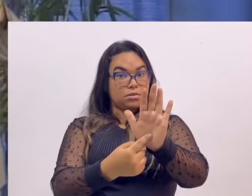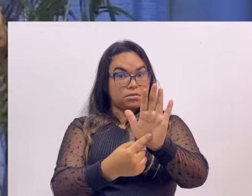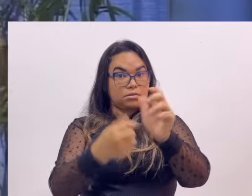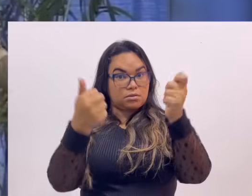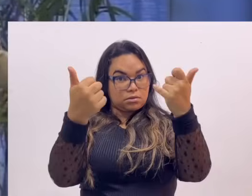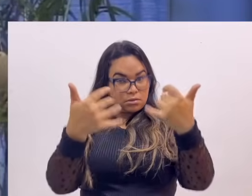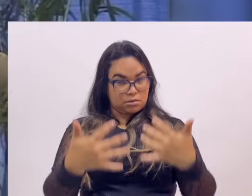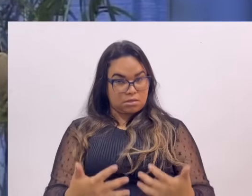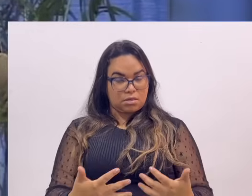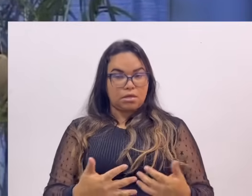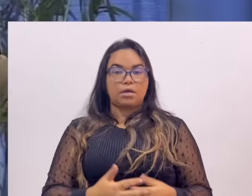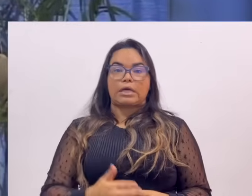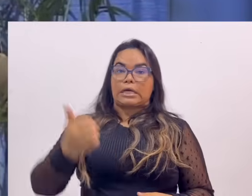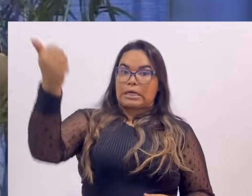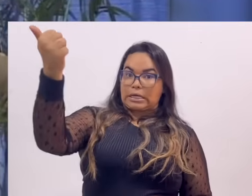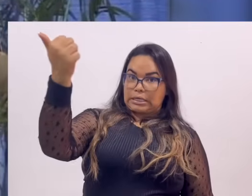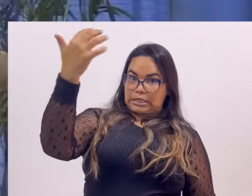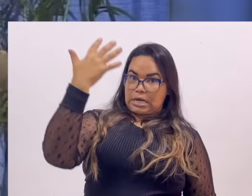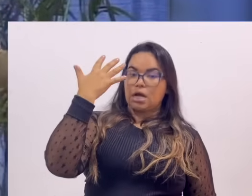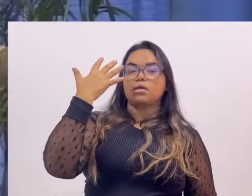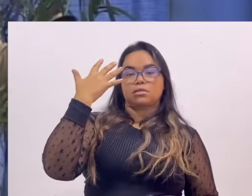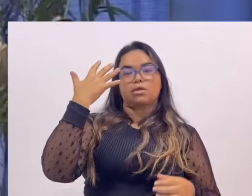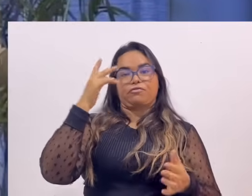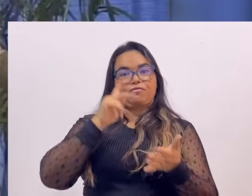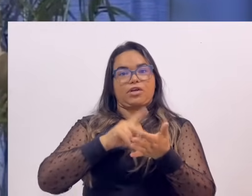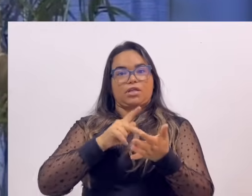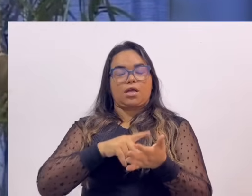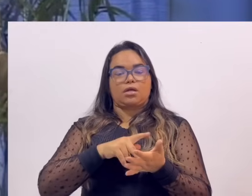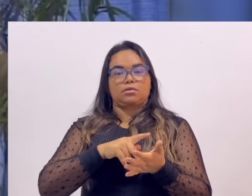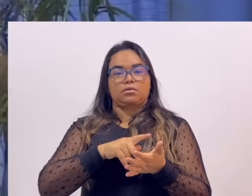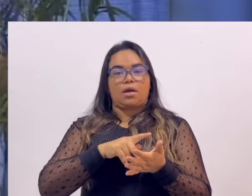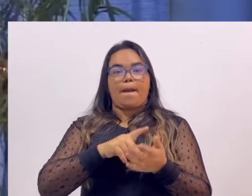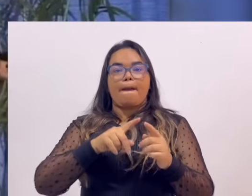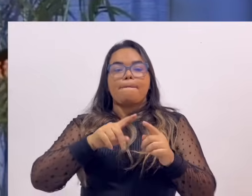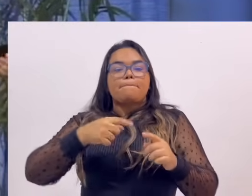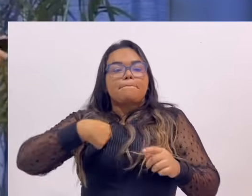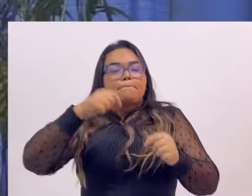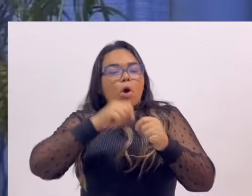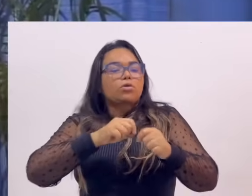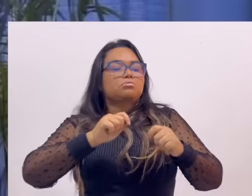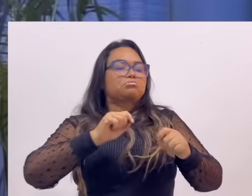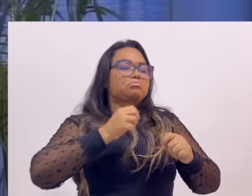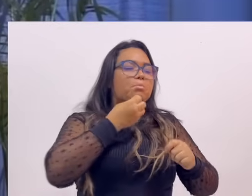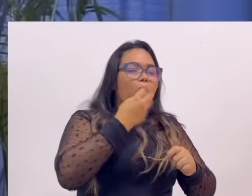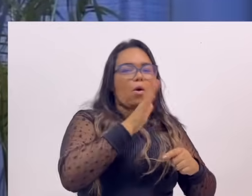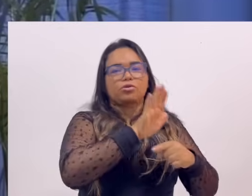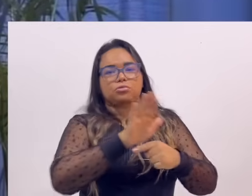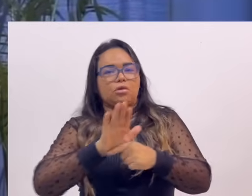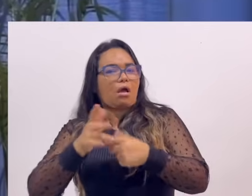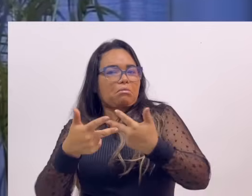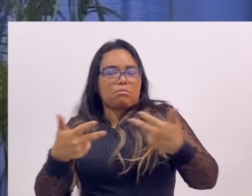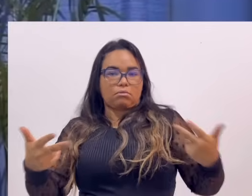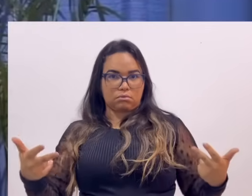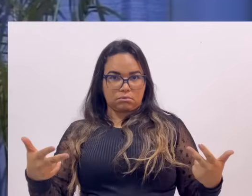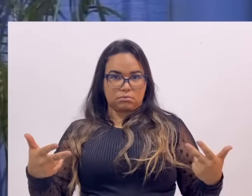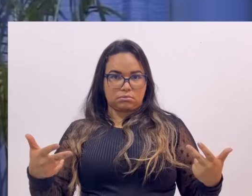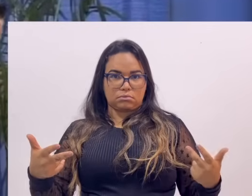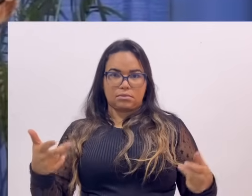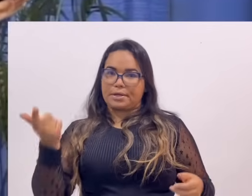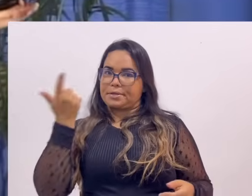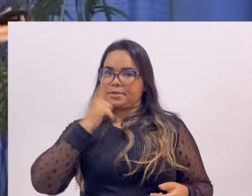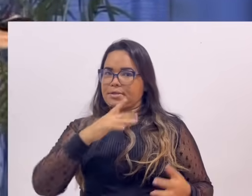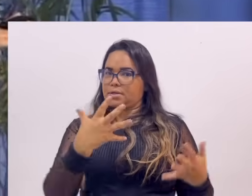estamos sob a graça e que as obras não podem nos salvar. Podemos fazer tudo o que é bom se não aceitarmos a Cristo,